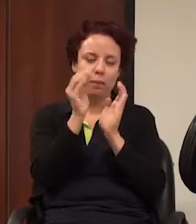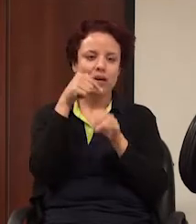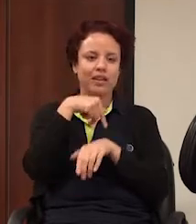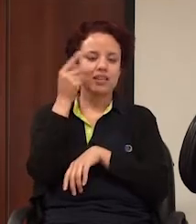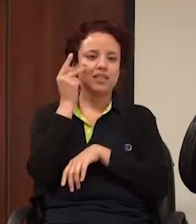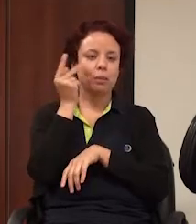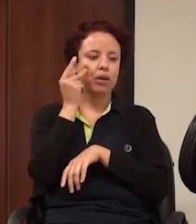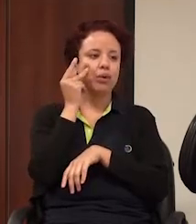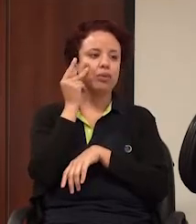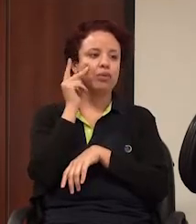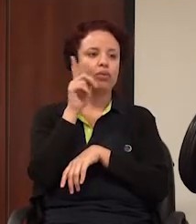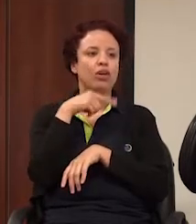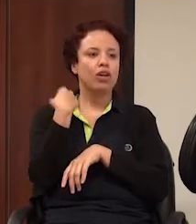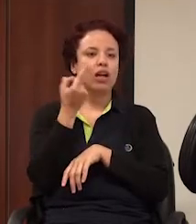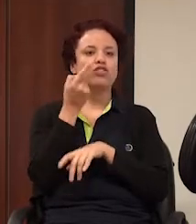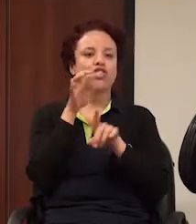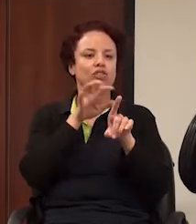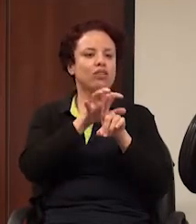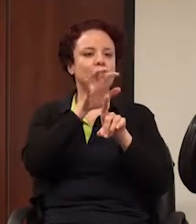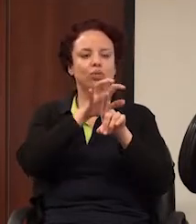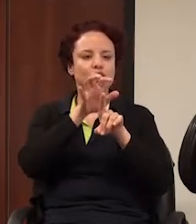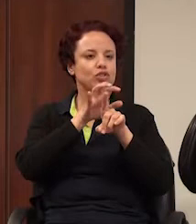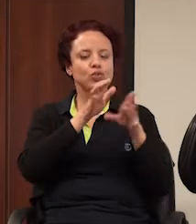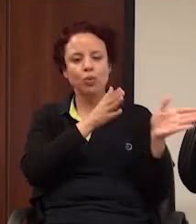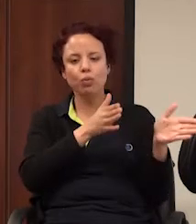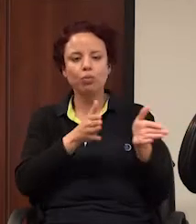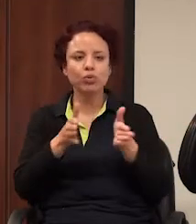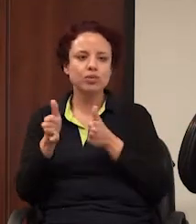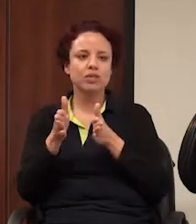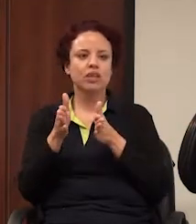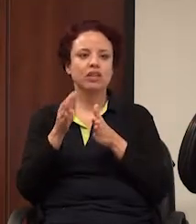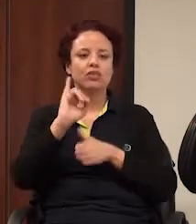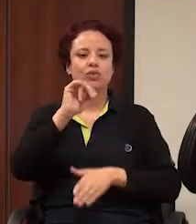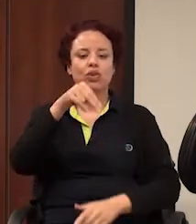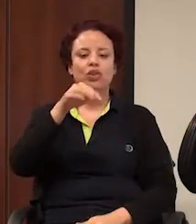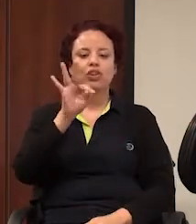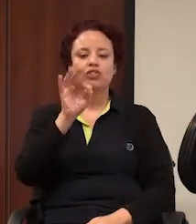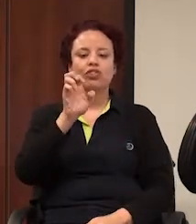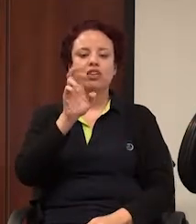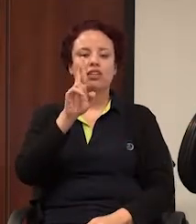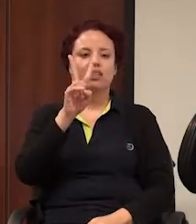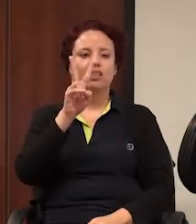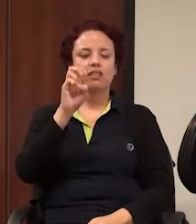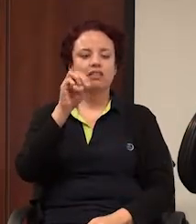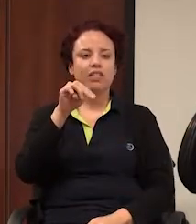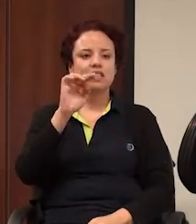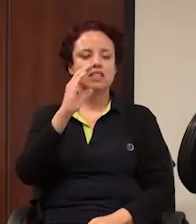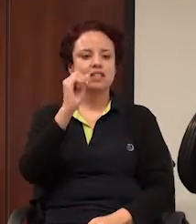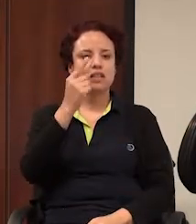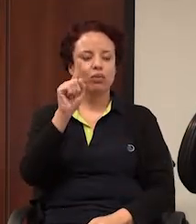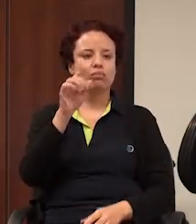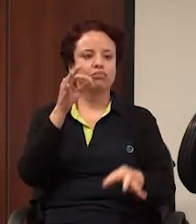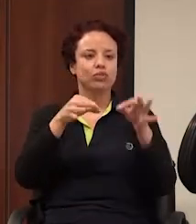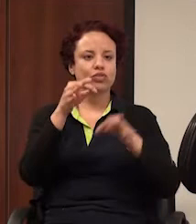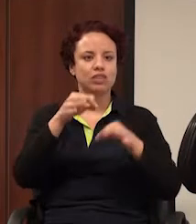né, potencializou muitos processos, muitas intervenções judiciárias de interdição, né, que